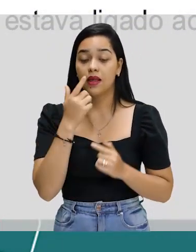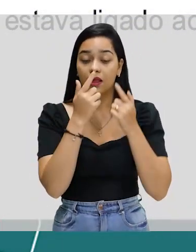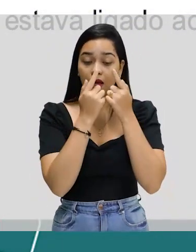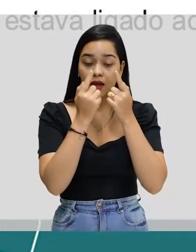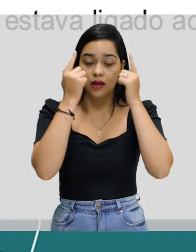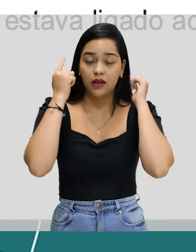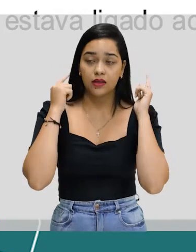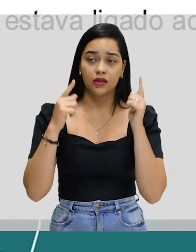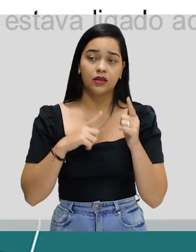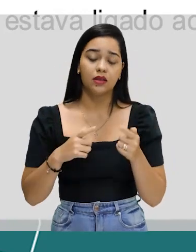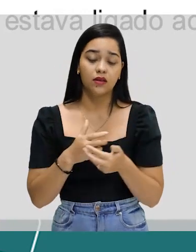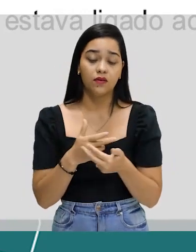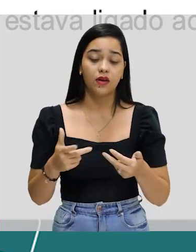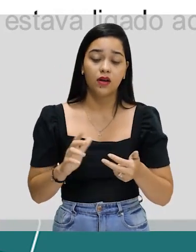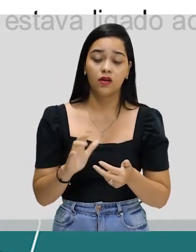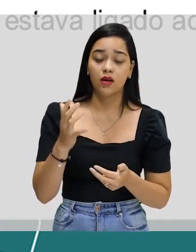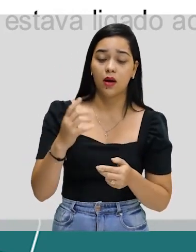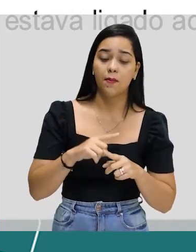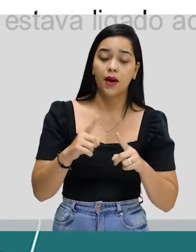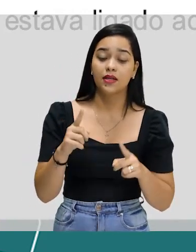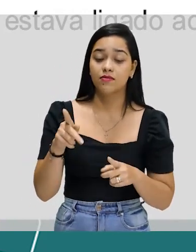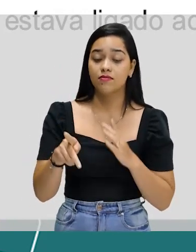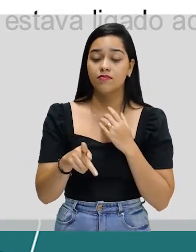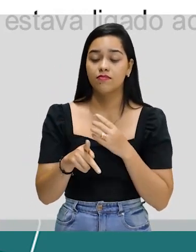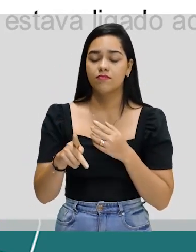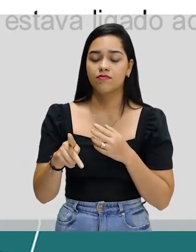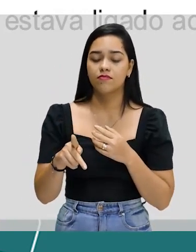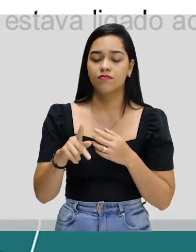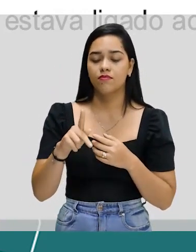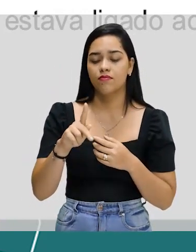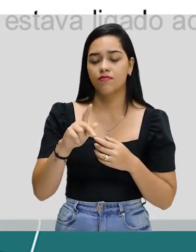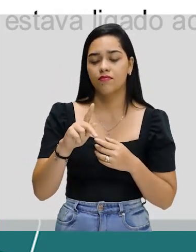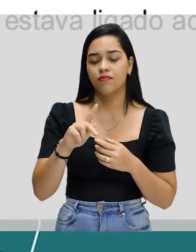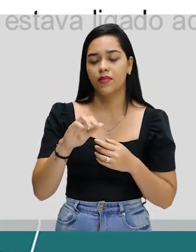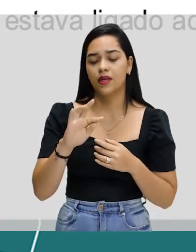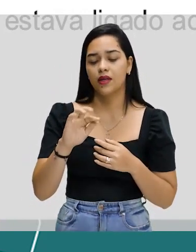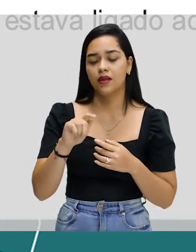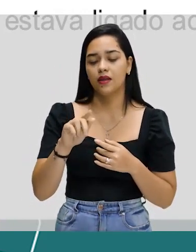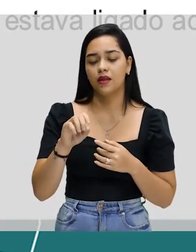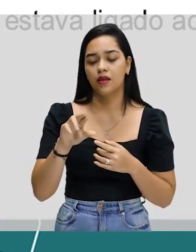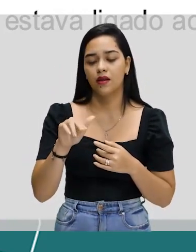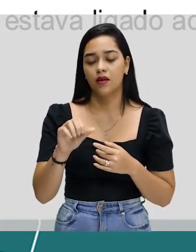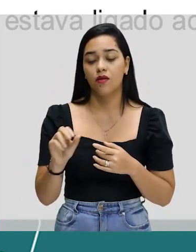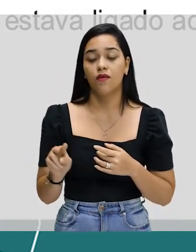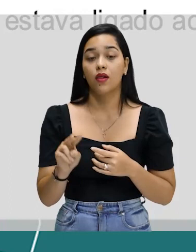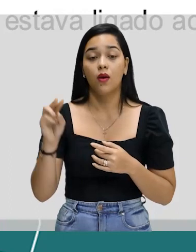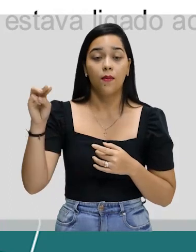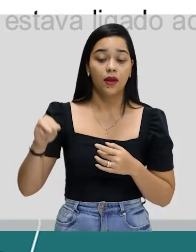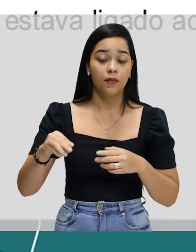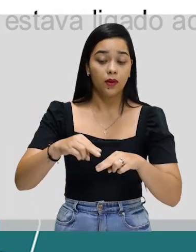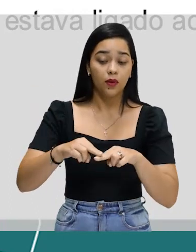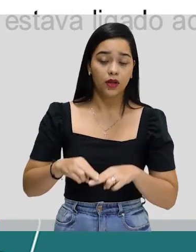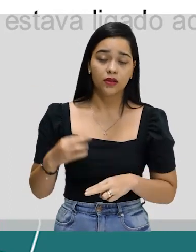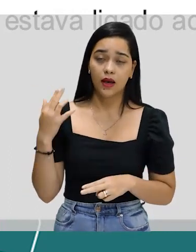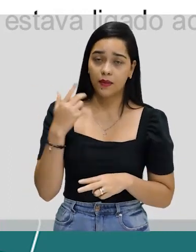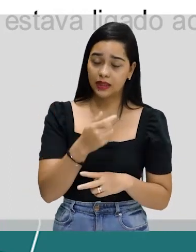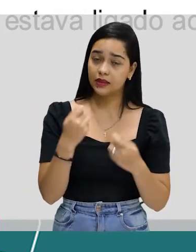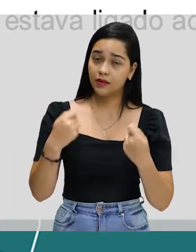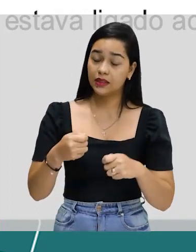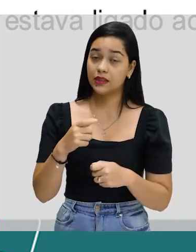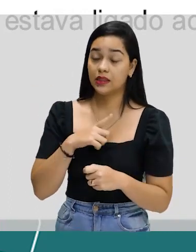tem vários itens, mas Pitágoras dizia que a beleza é um valor matemático. Para isso, a beleza tem que